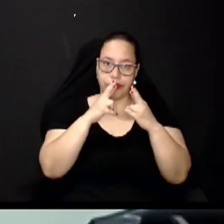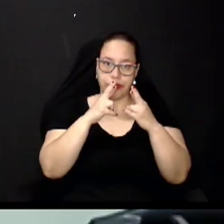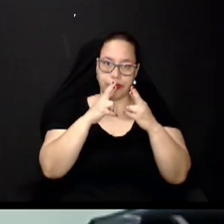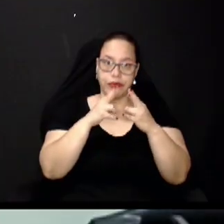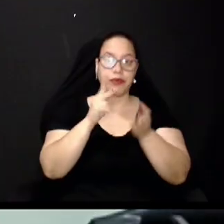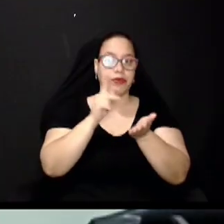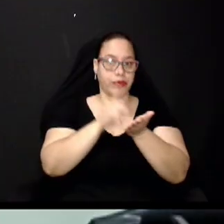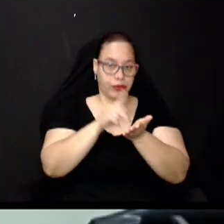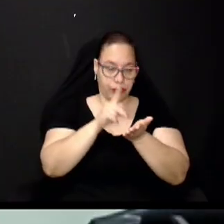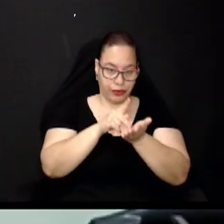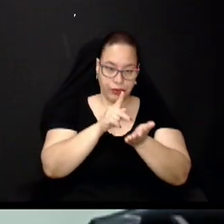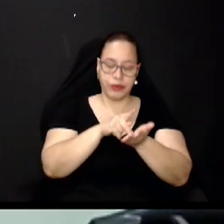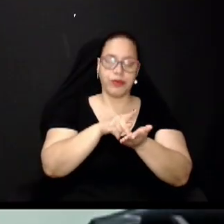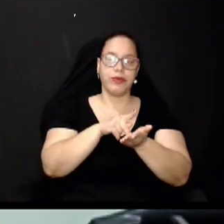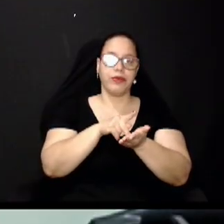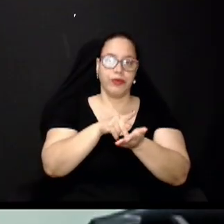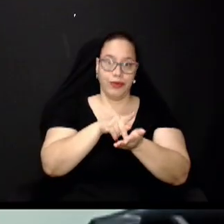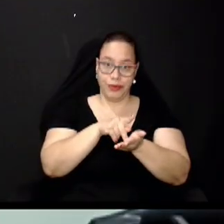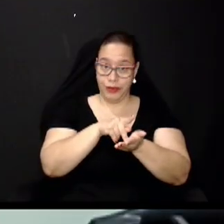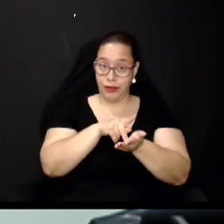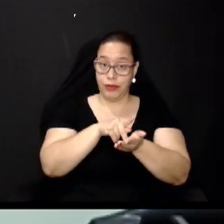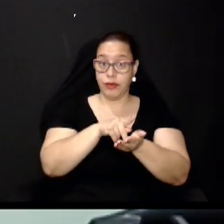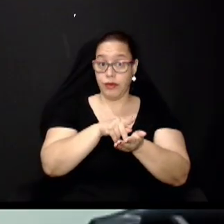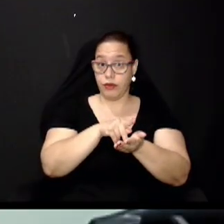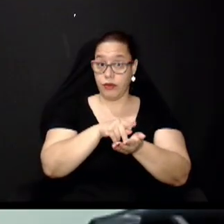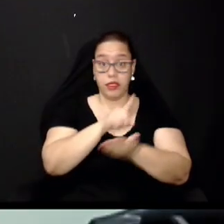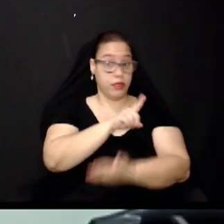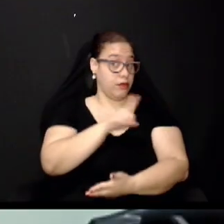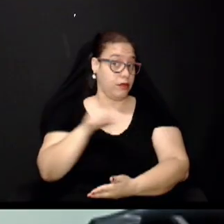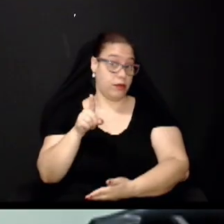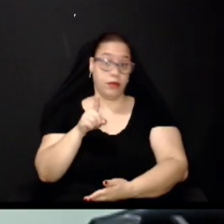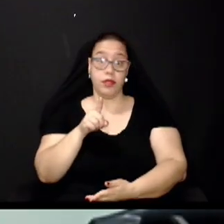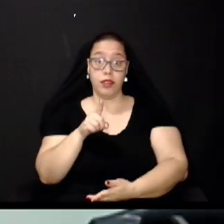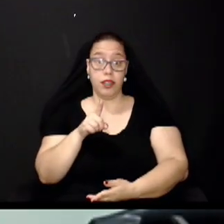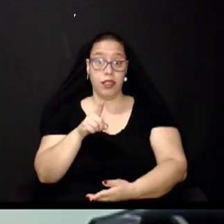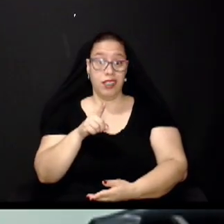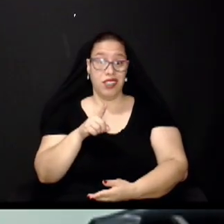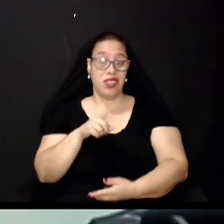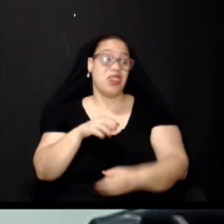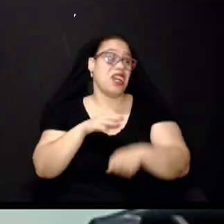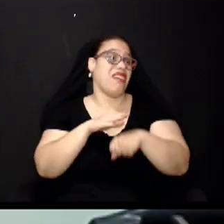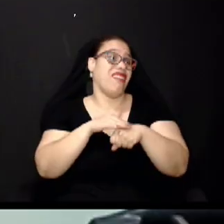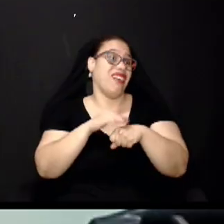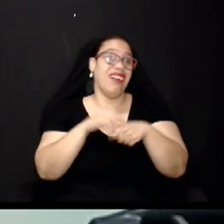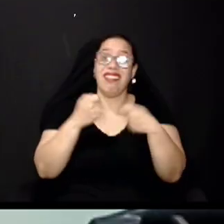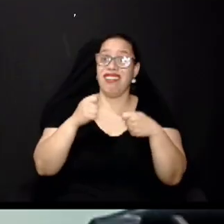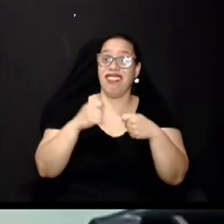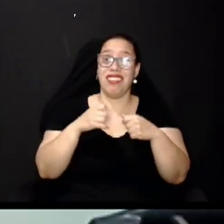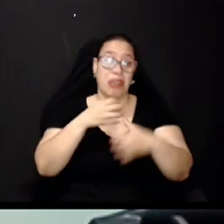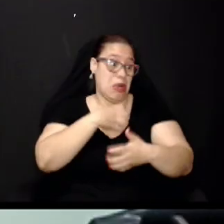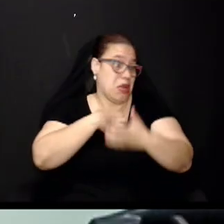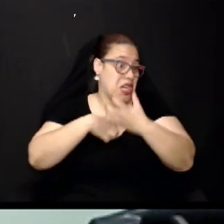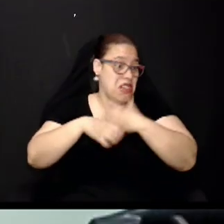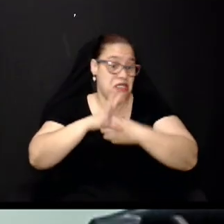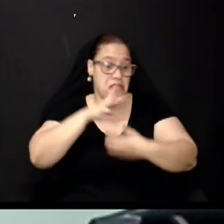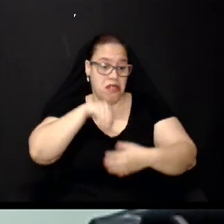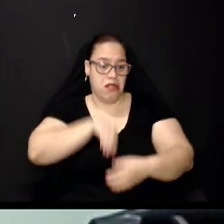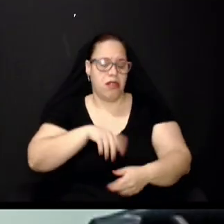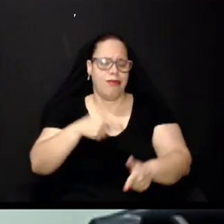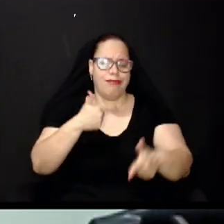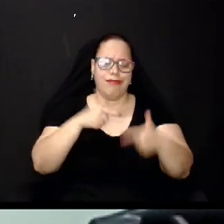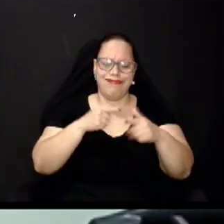verdadeiramente, e não através das nossas carências e das nossas feridas emocionais. É um trabalho muito profundo,